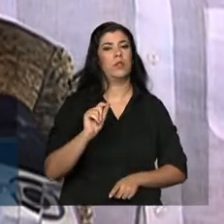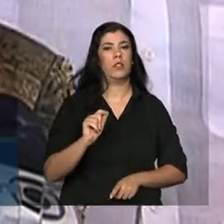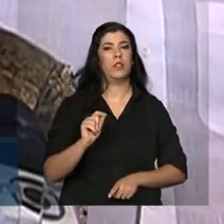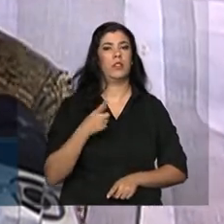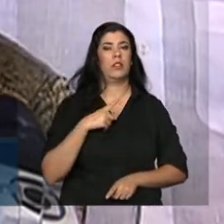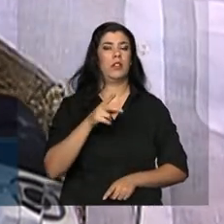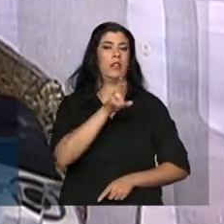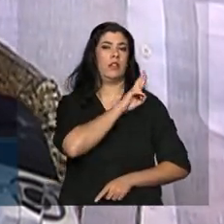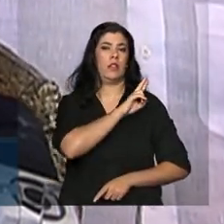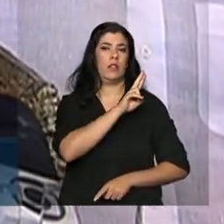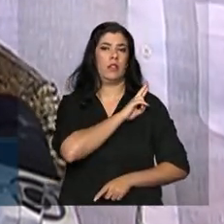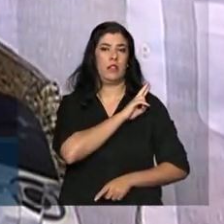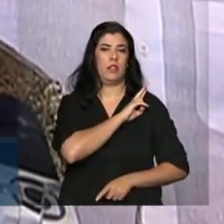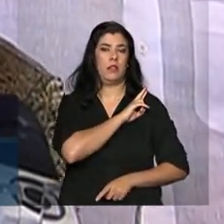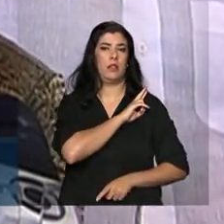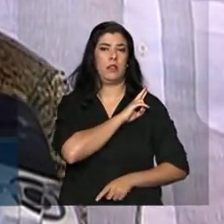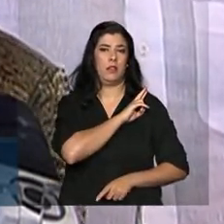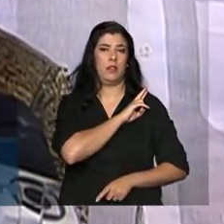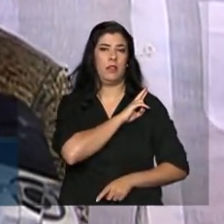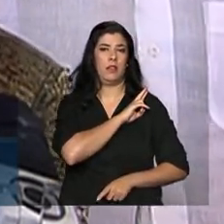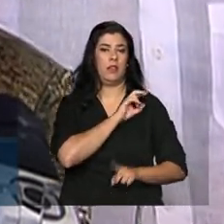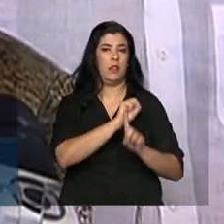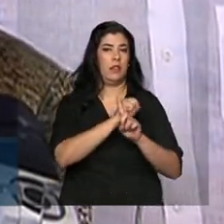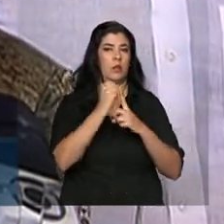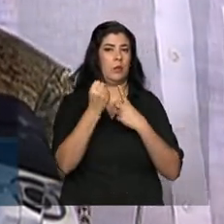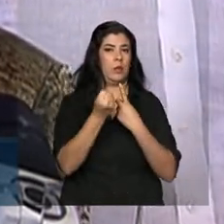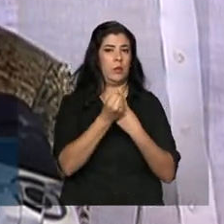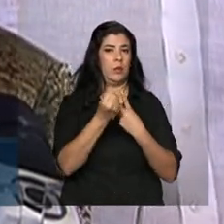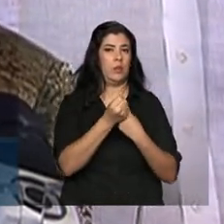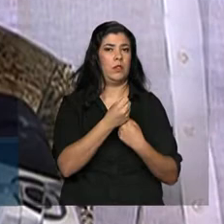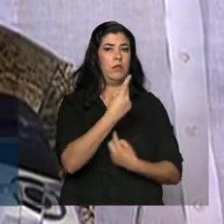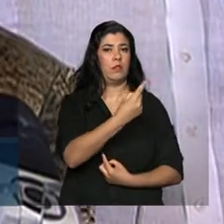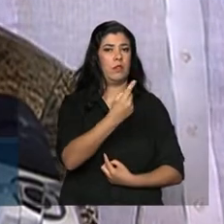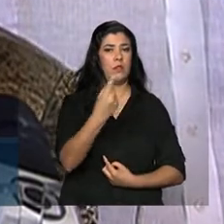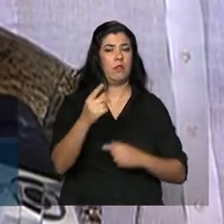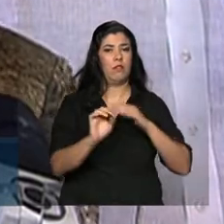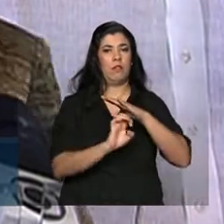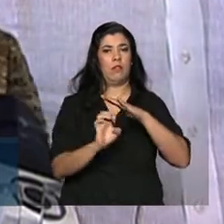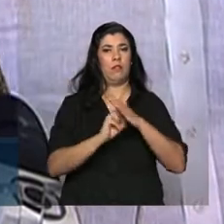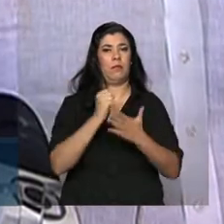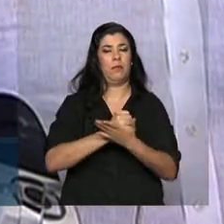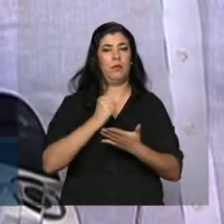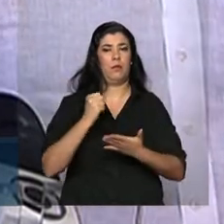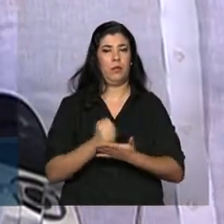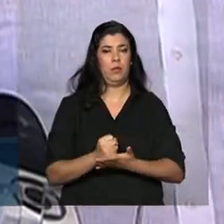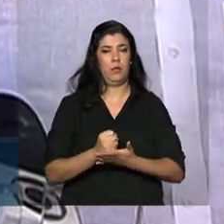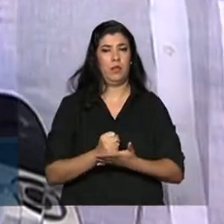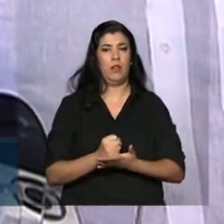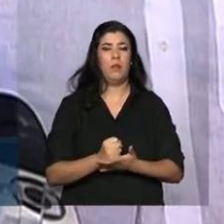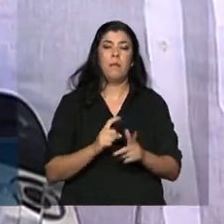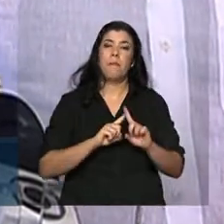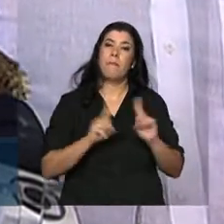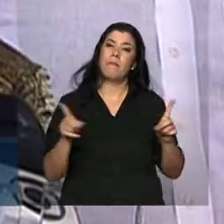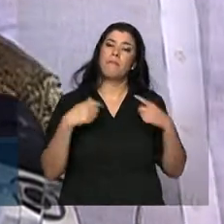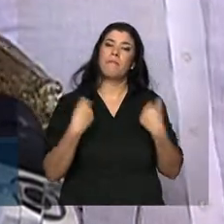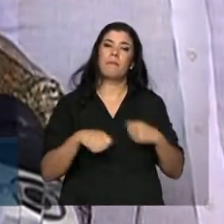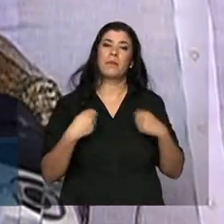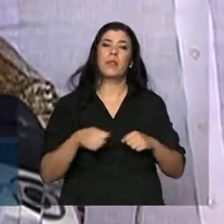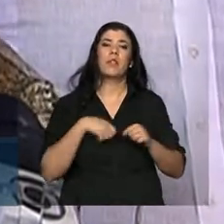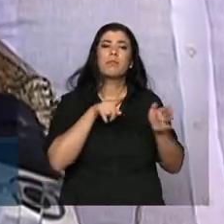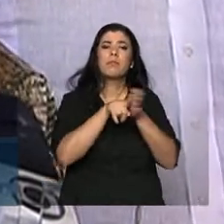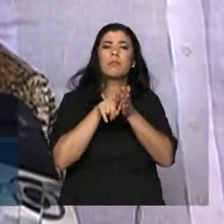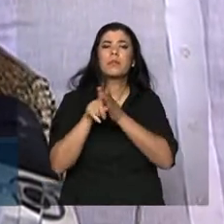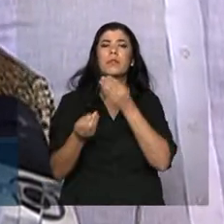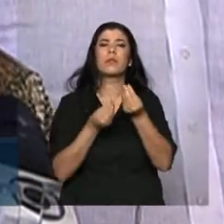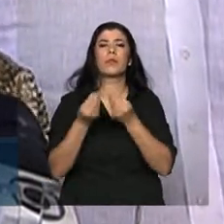da responsabilização solidária daquelas empresas que forem contratadas. Agora, tem de se ver como é que